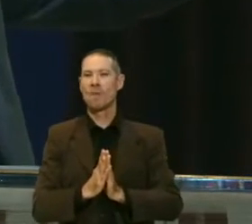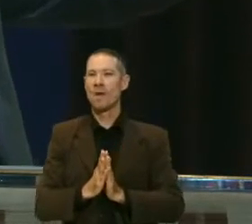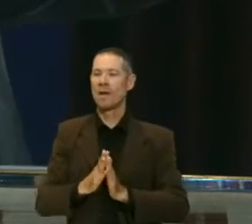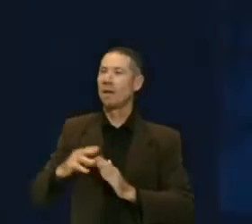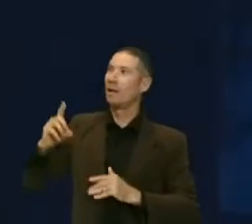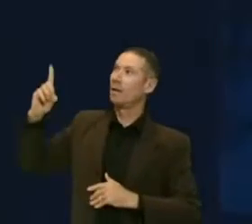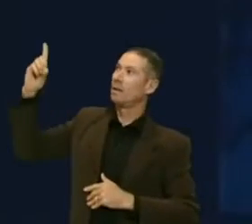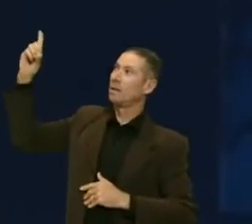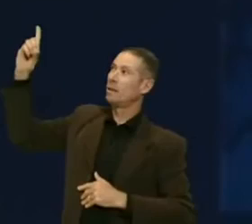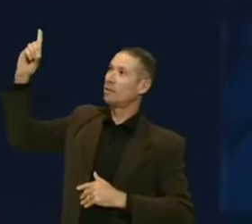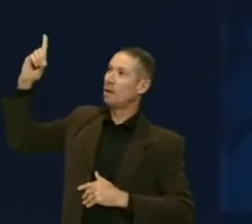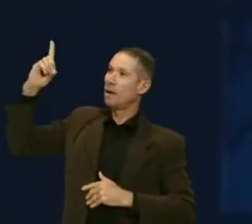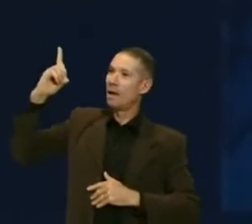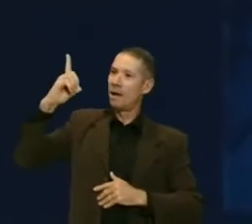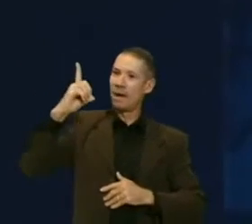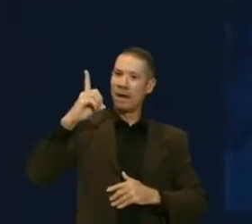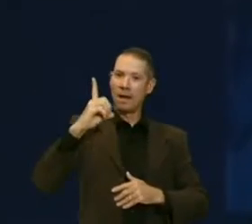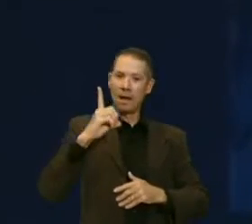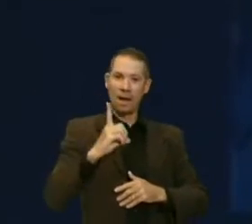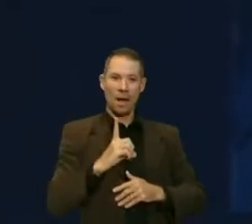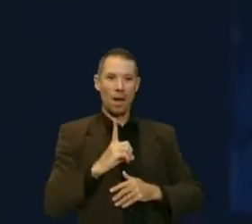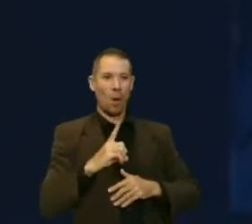Deus nos visitou nesse lugar.